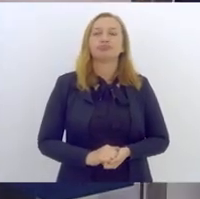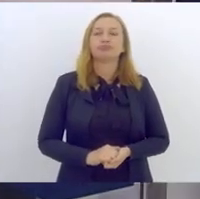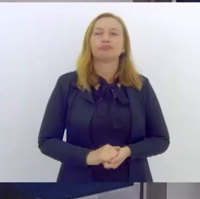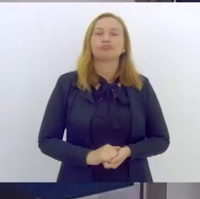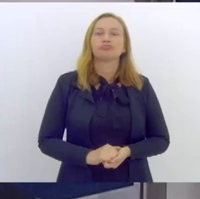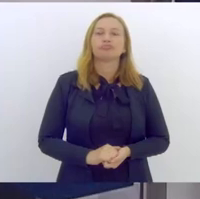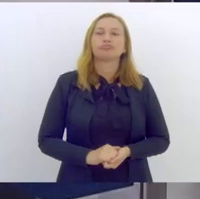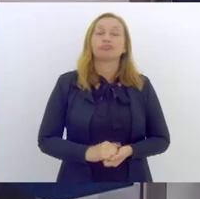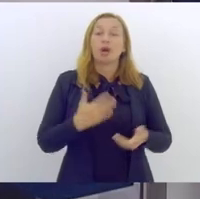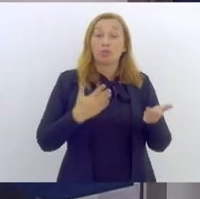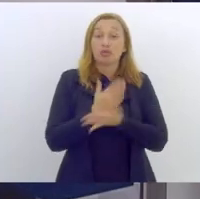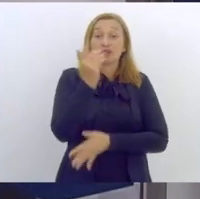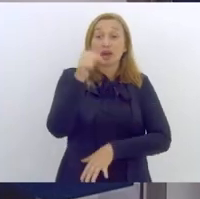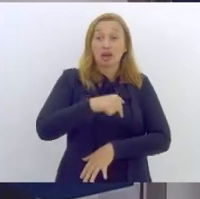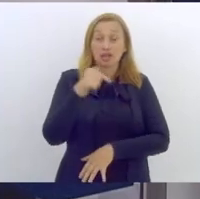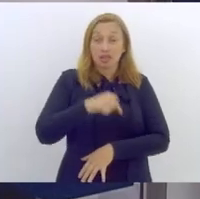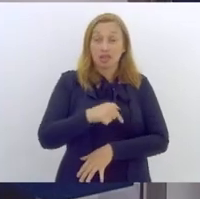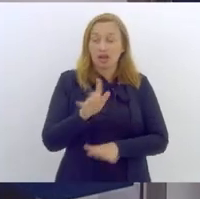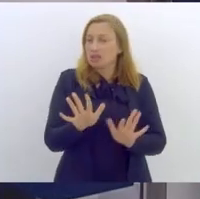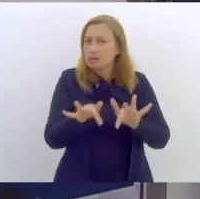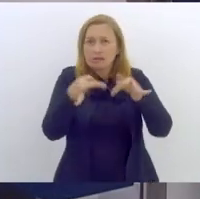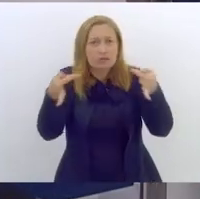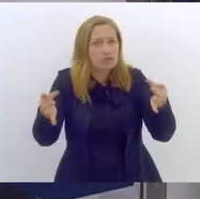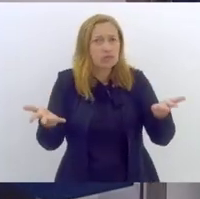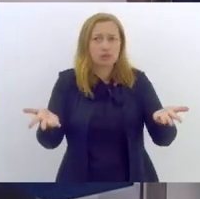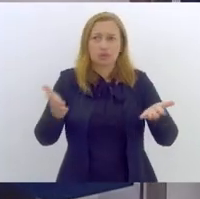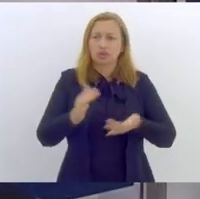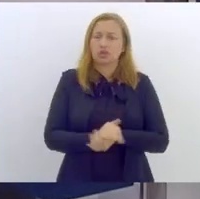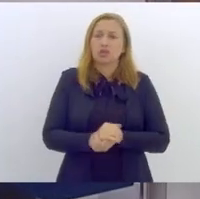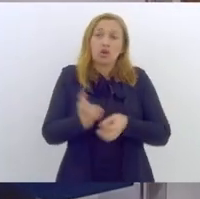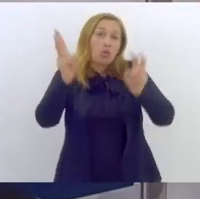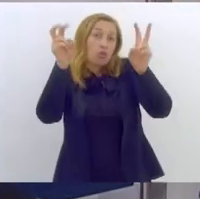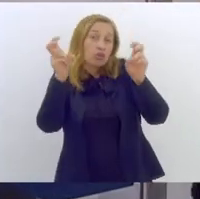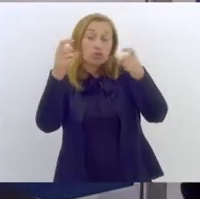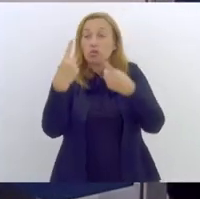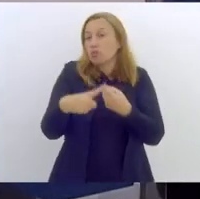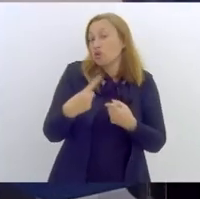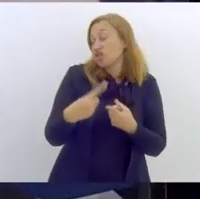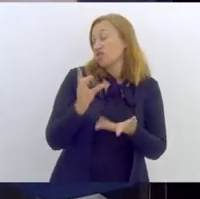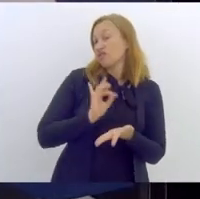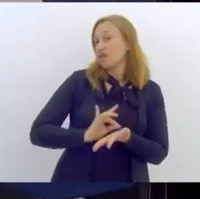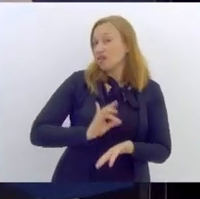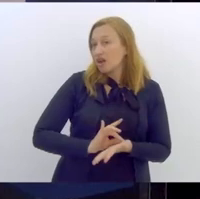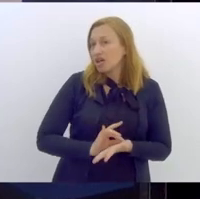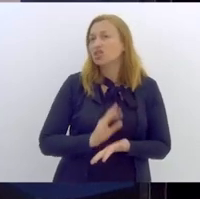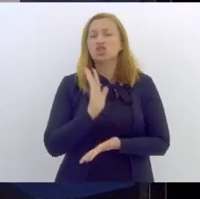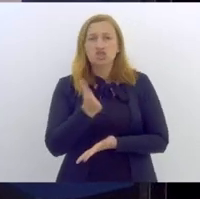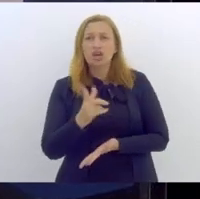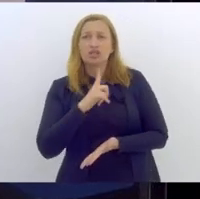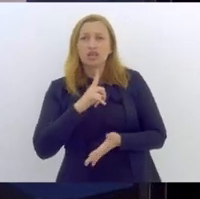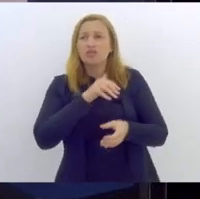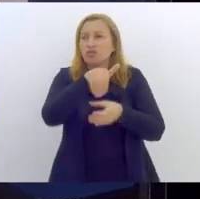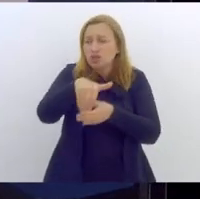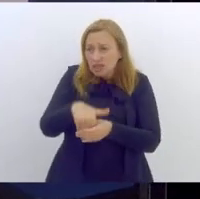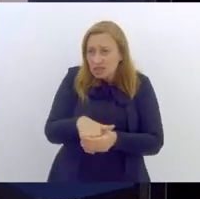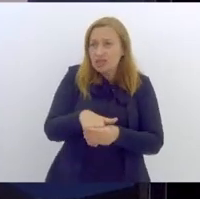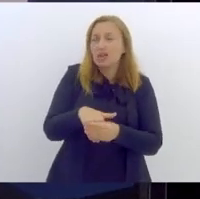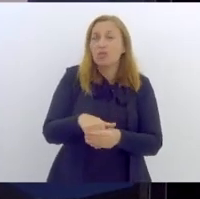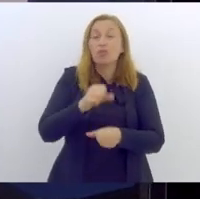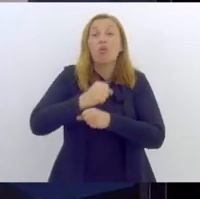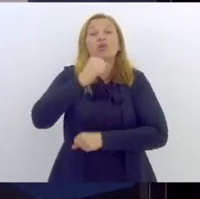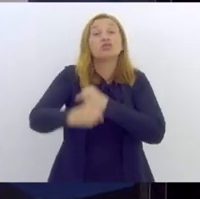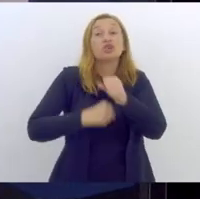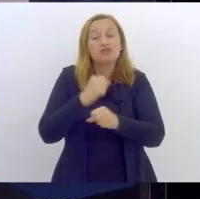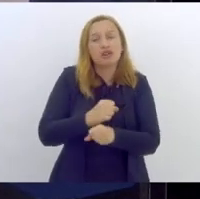aqui é simples a questão porque na verdade já existe dotação orçamentária para o ano que vem